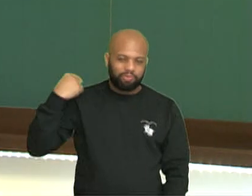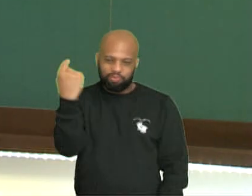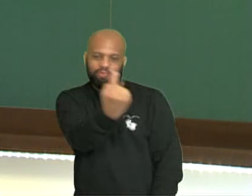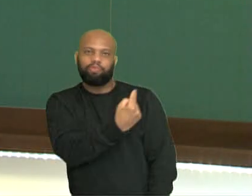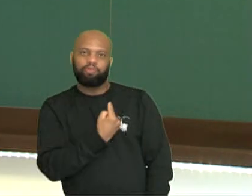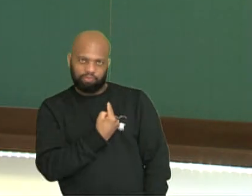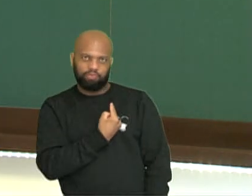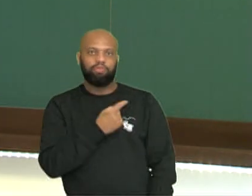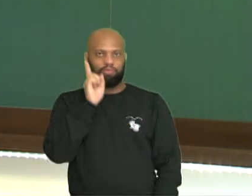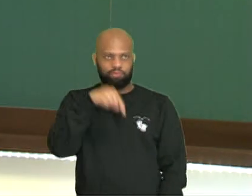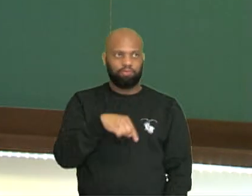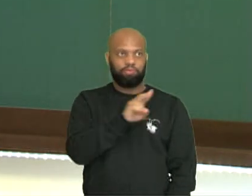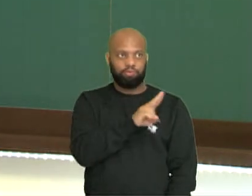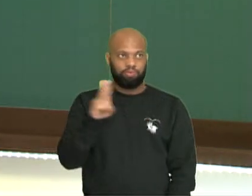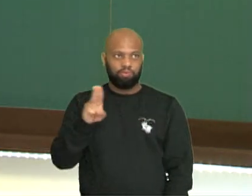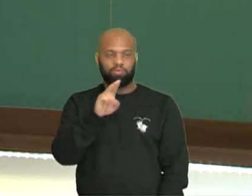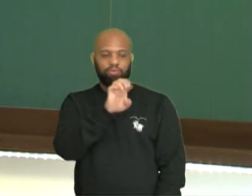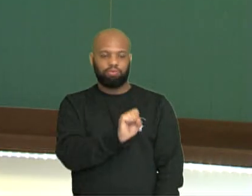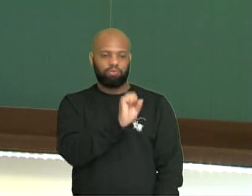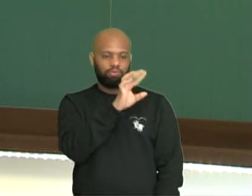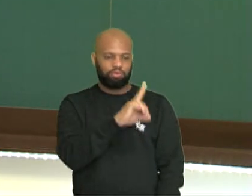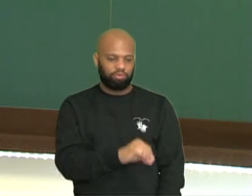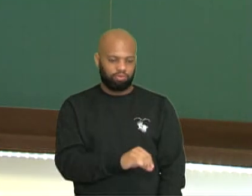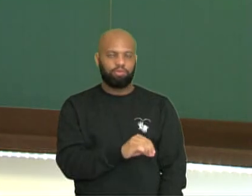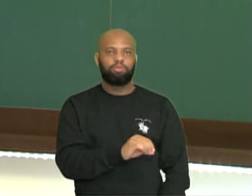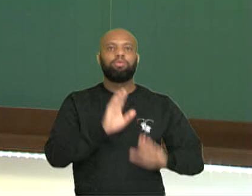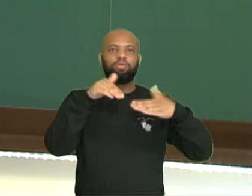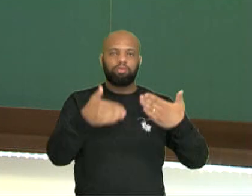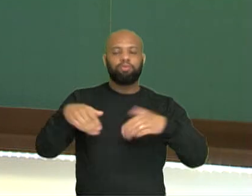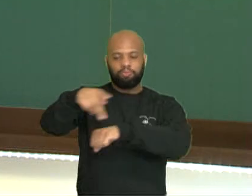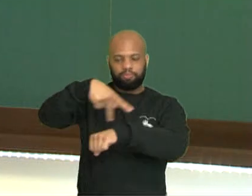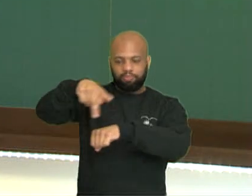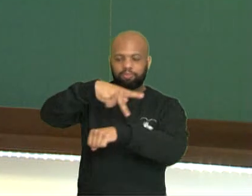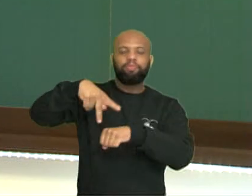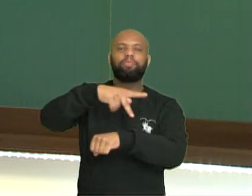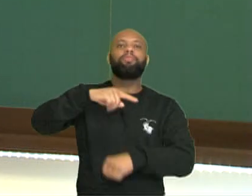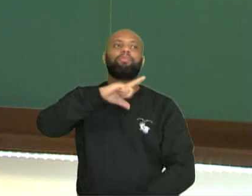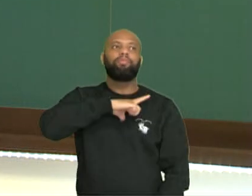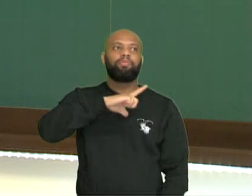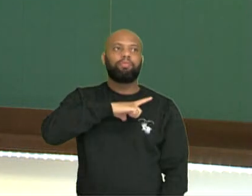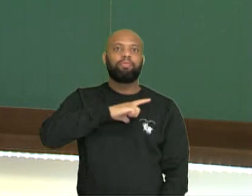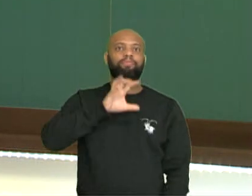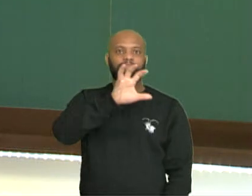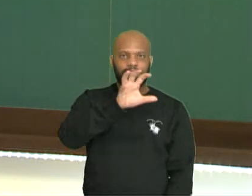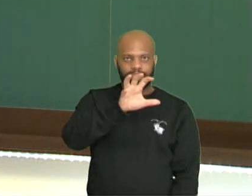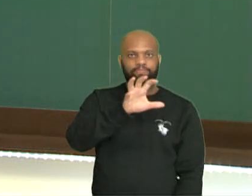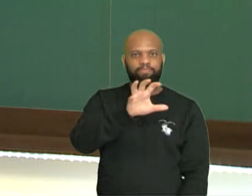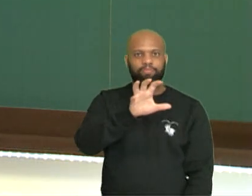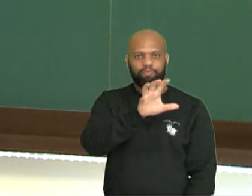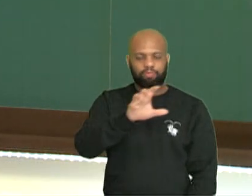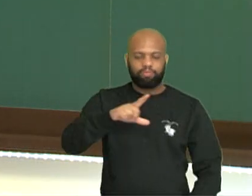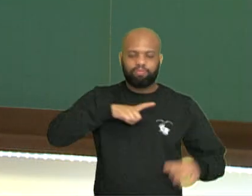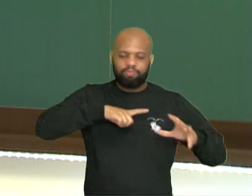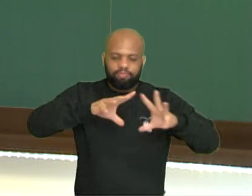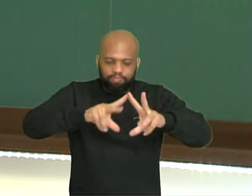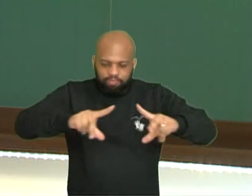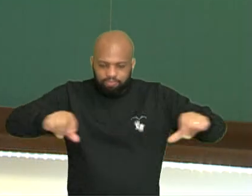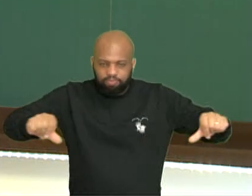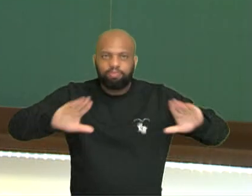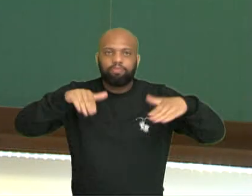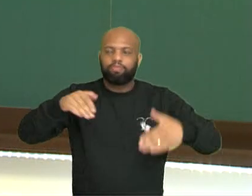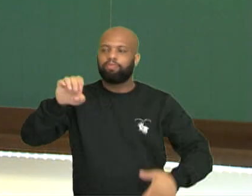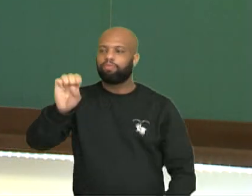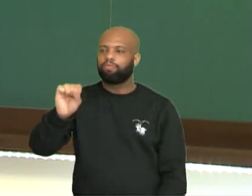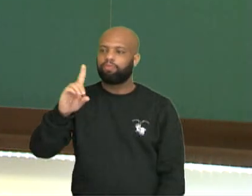vamos derivar com o nome de Estado. Então, países tem a conotação de unidade territorial e Estado